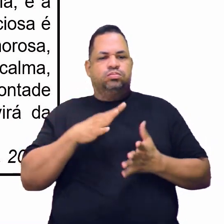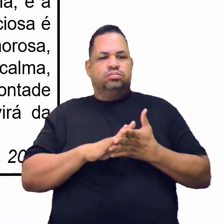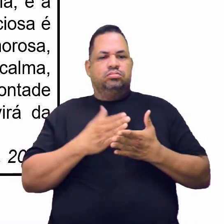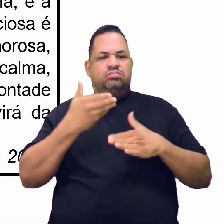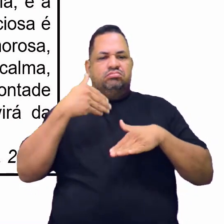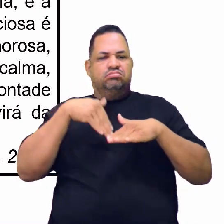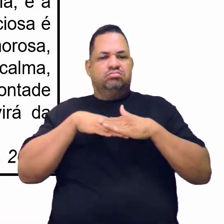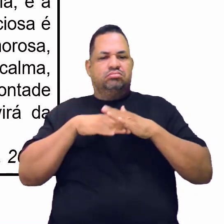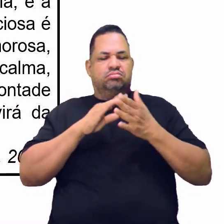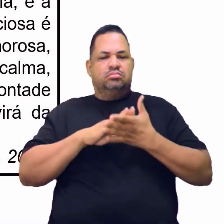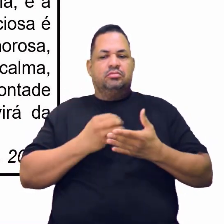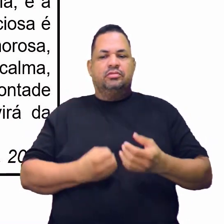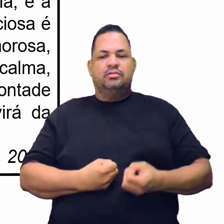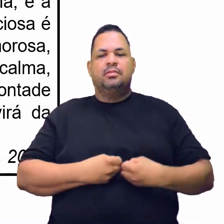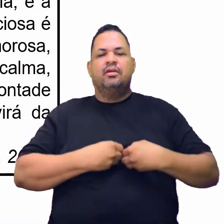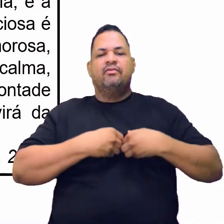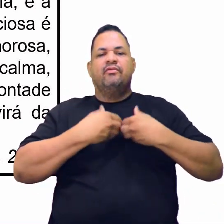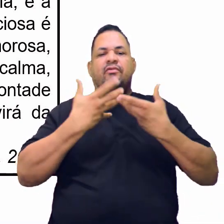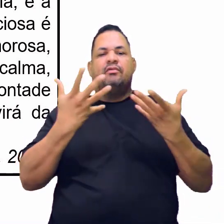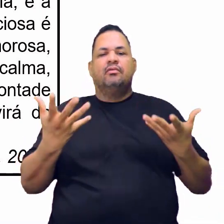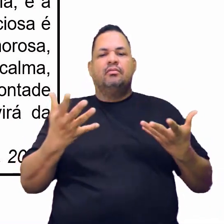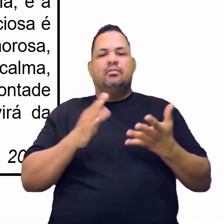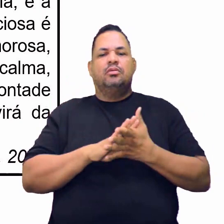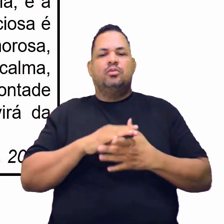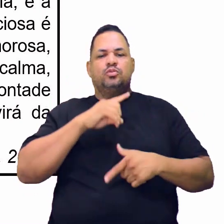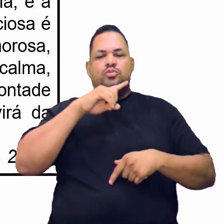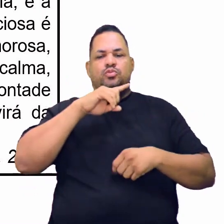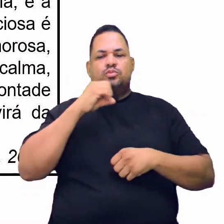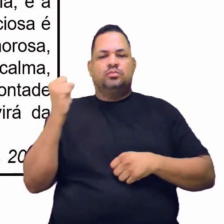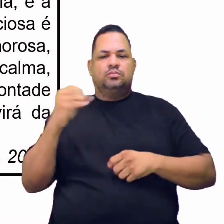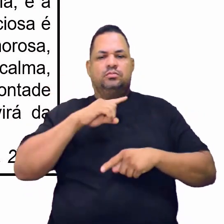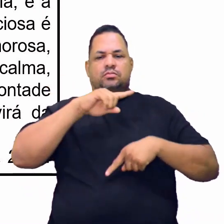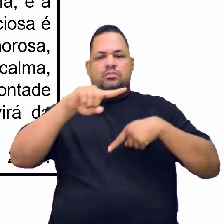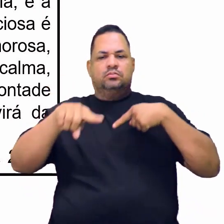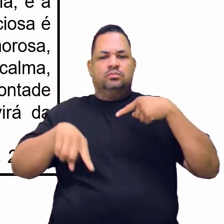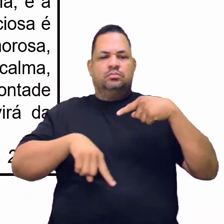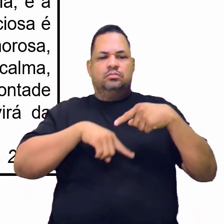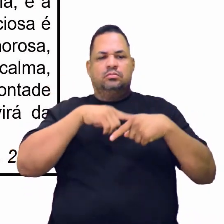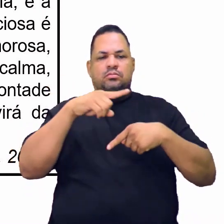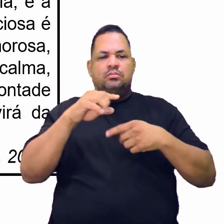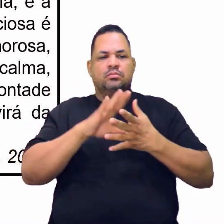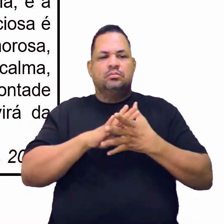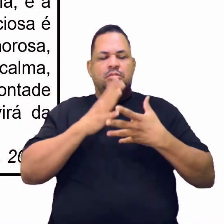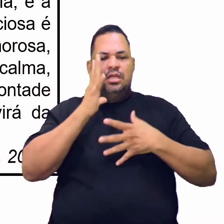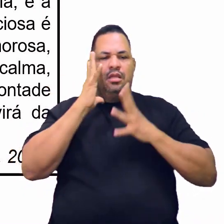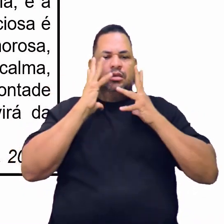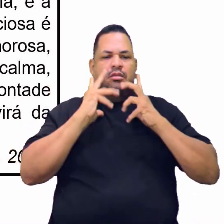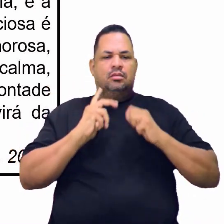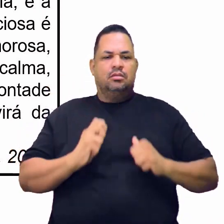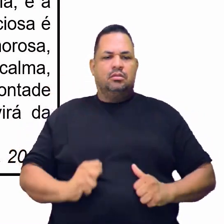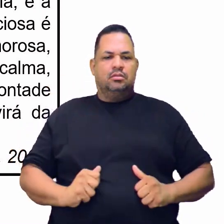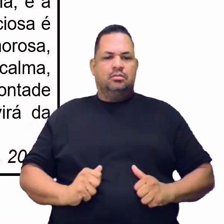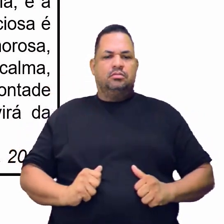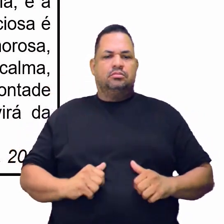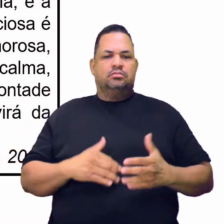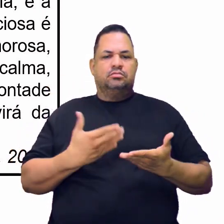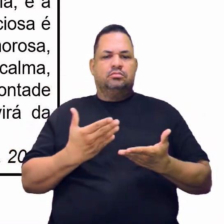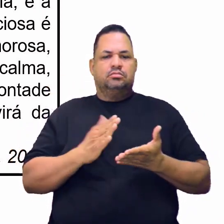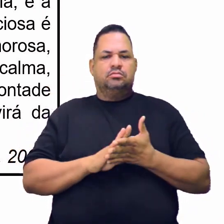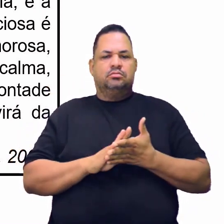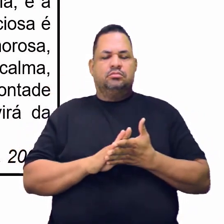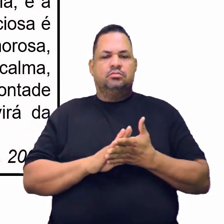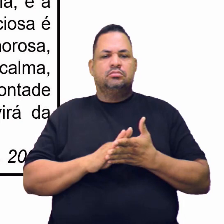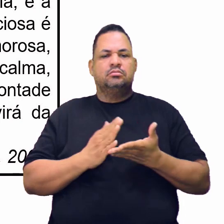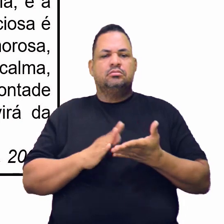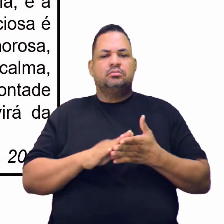ficou guardado virá à tona, pois este novo ciclo exige uma desintoxicação, seja